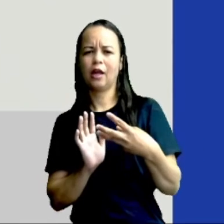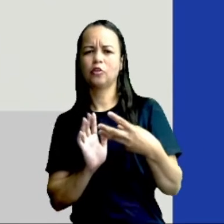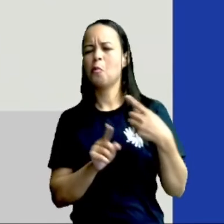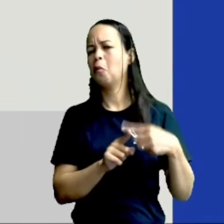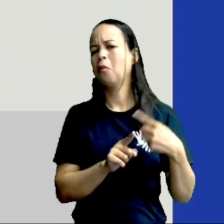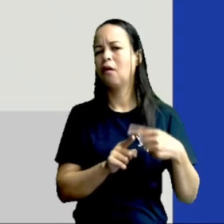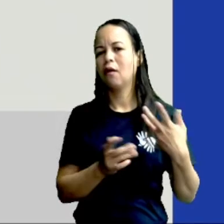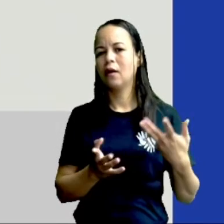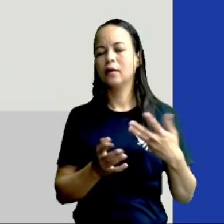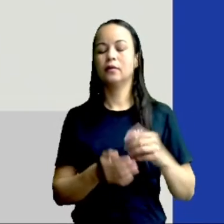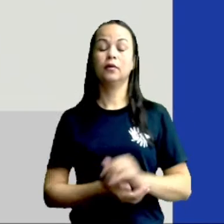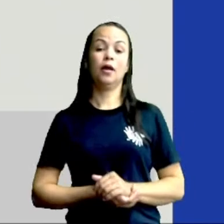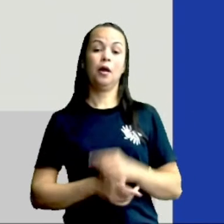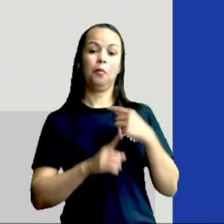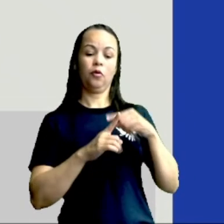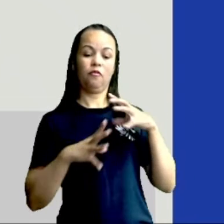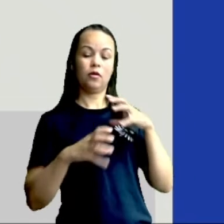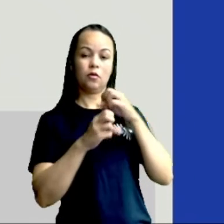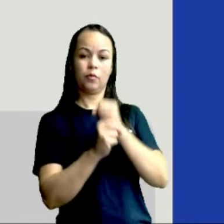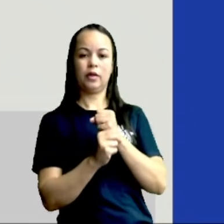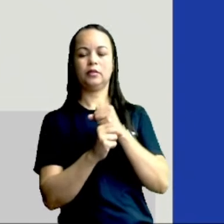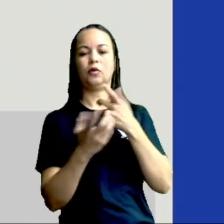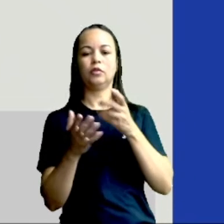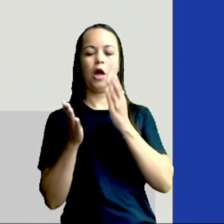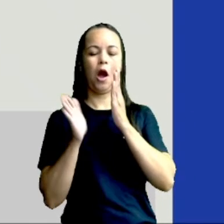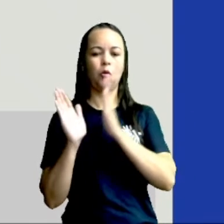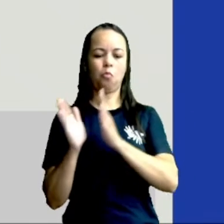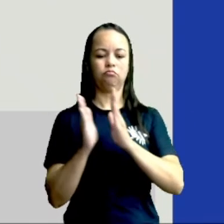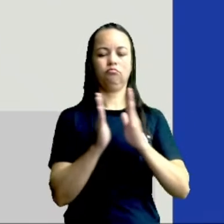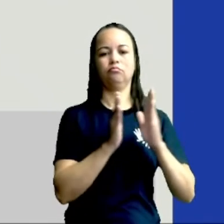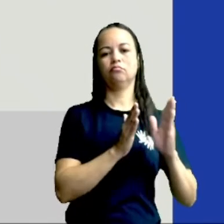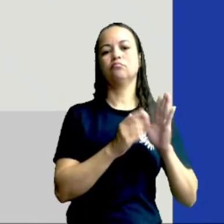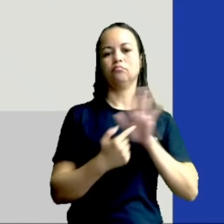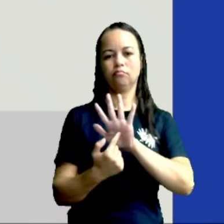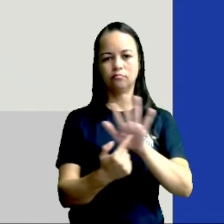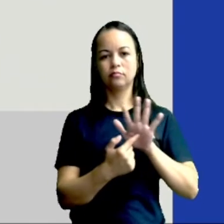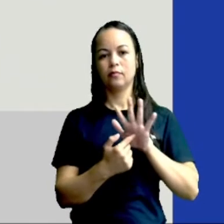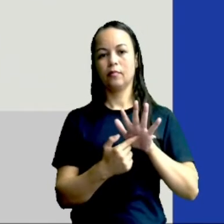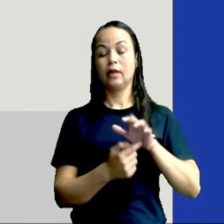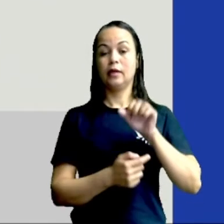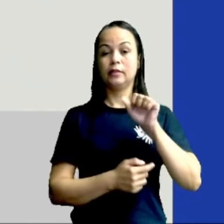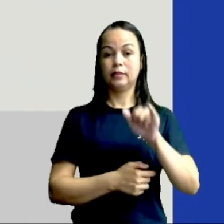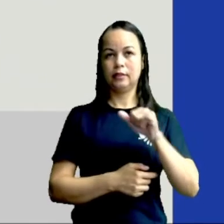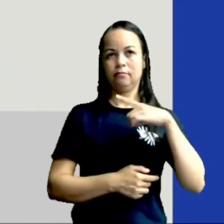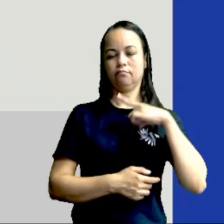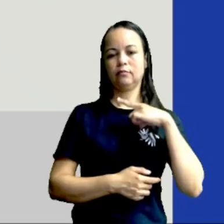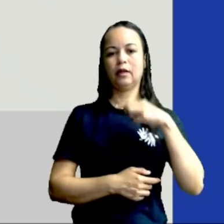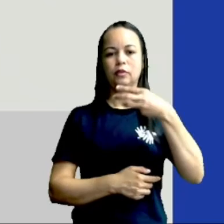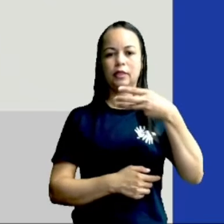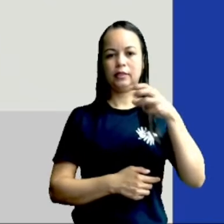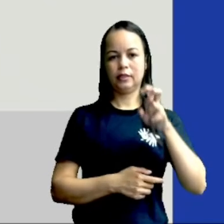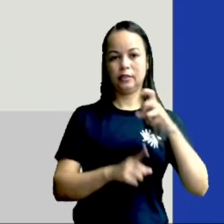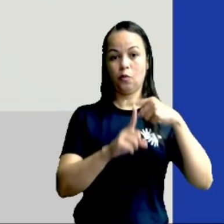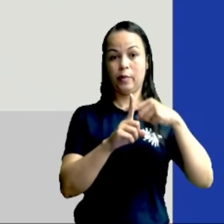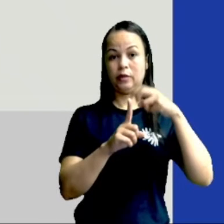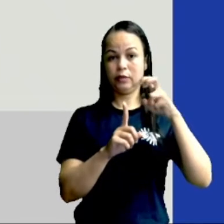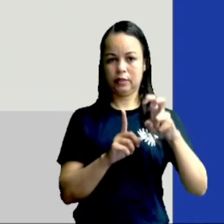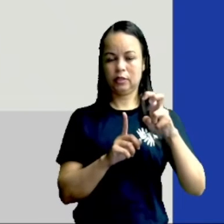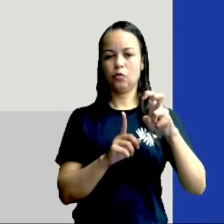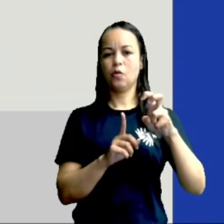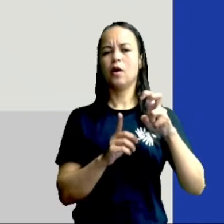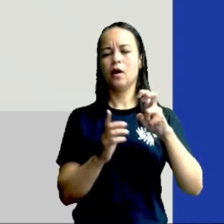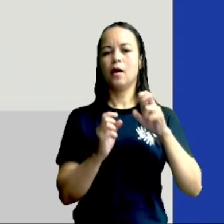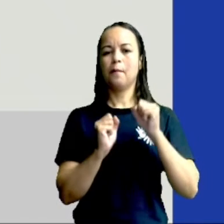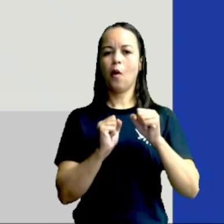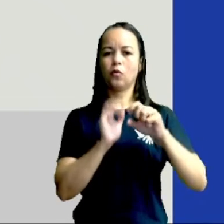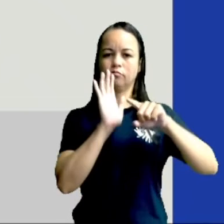eu faço a operação de acordo com a ordem que vai aparecendo. Se eu tenho 35 menos 5, eu posso operar